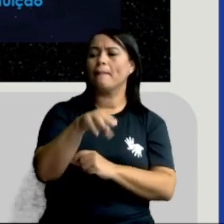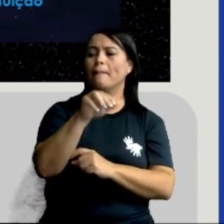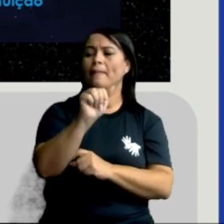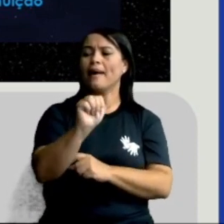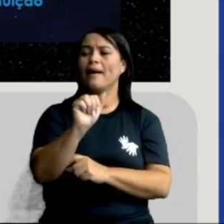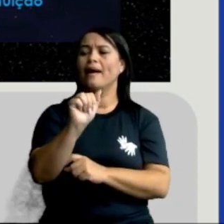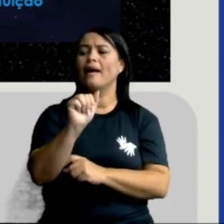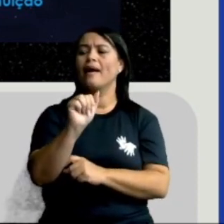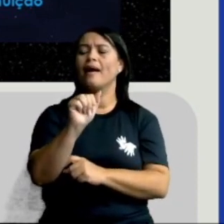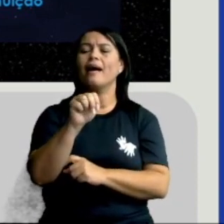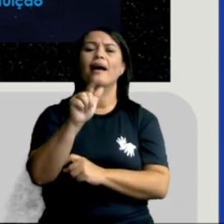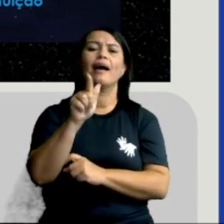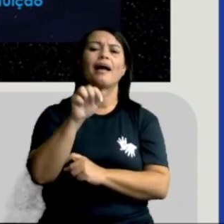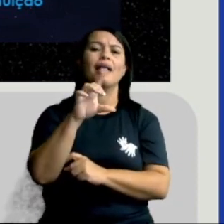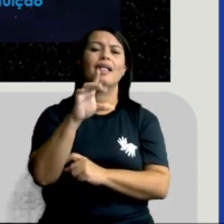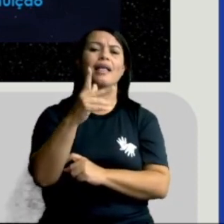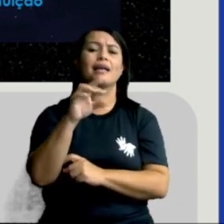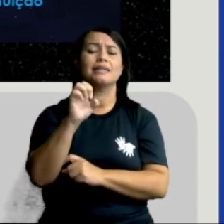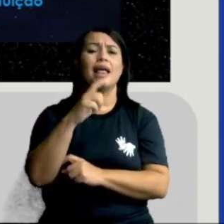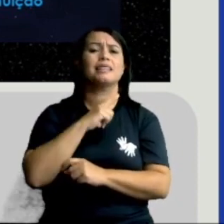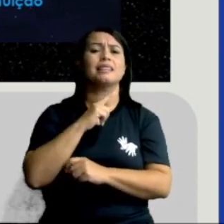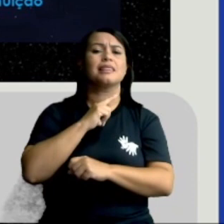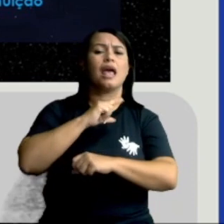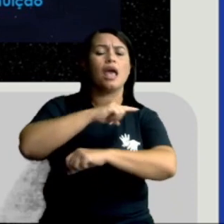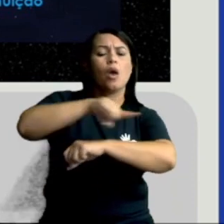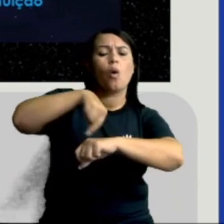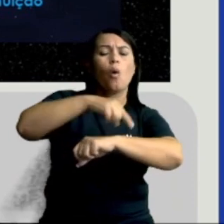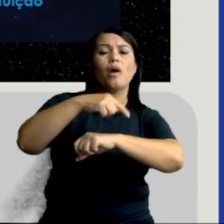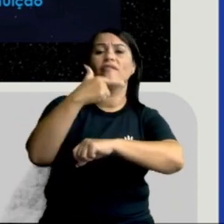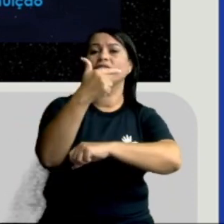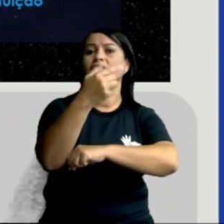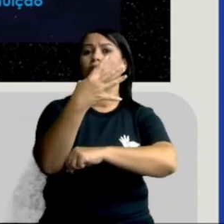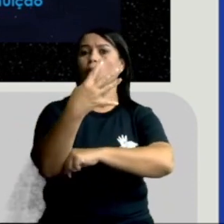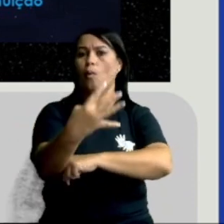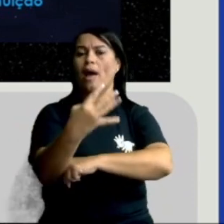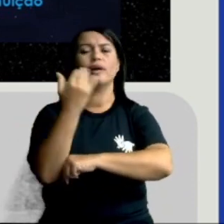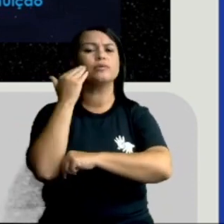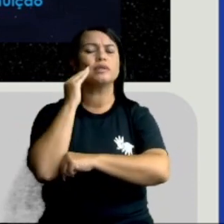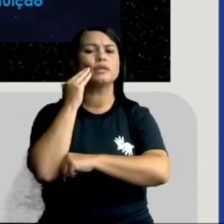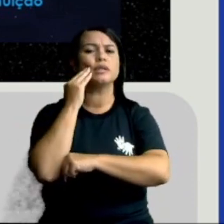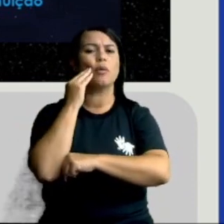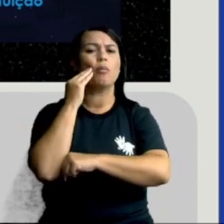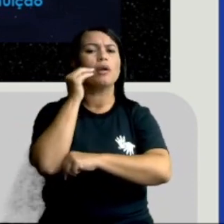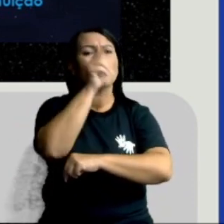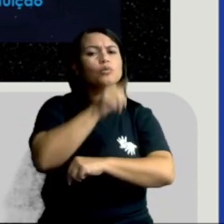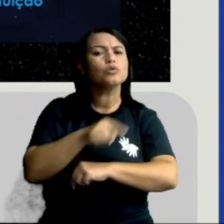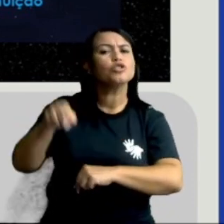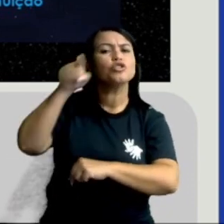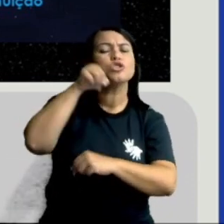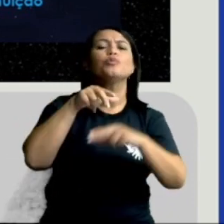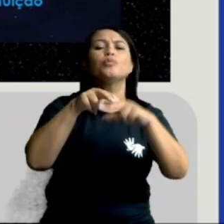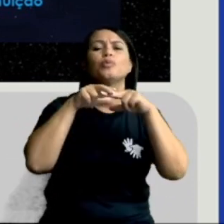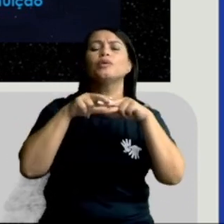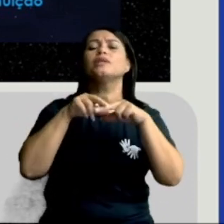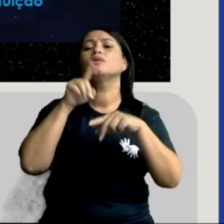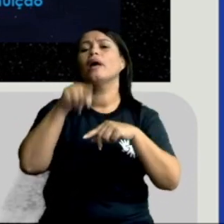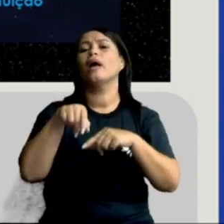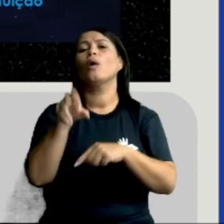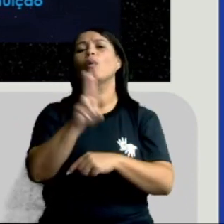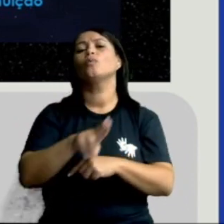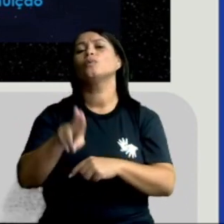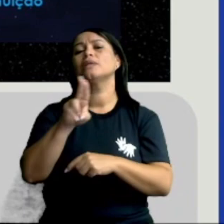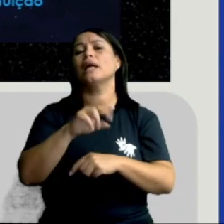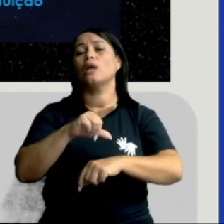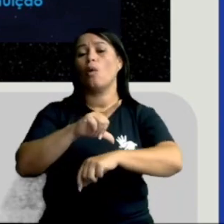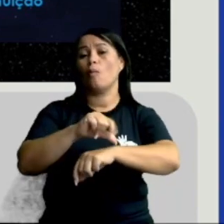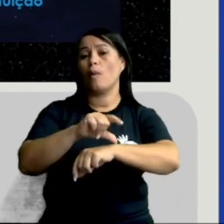levam 24 horas para dar um giro completo, certo? Por isso, ela é usada